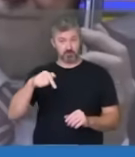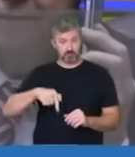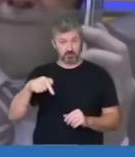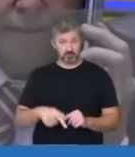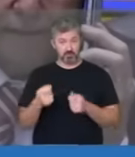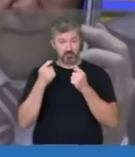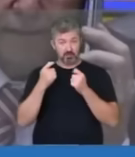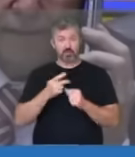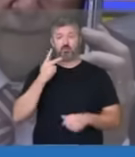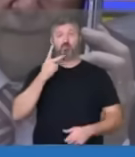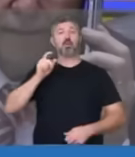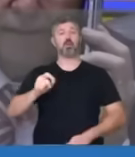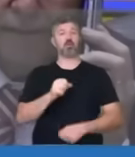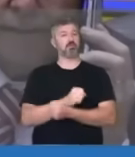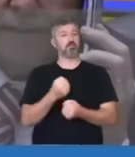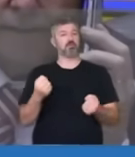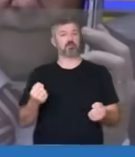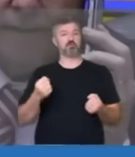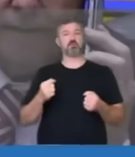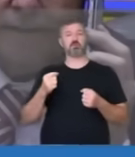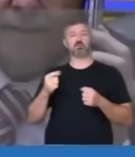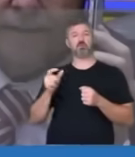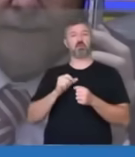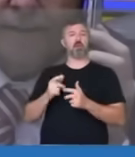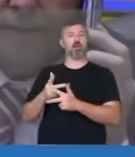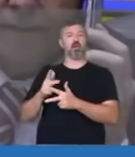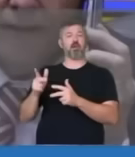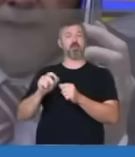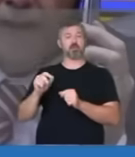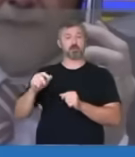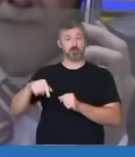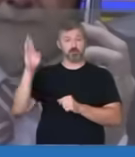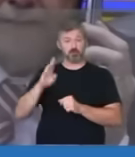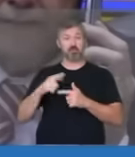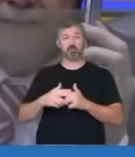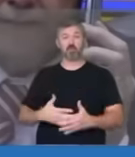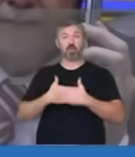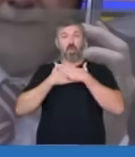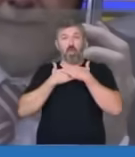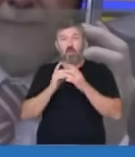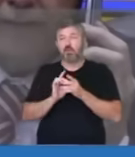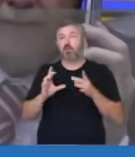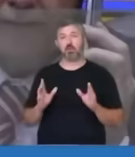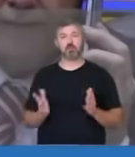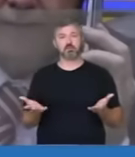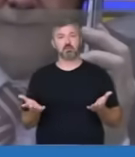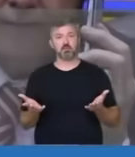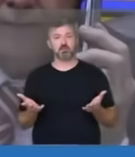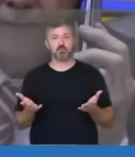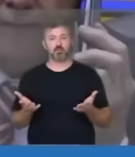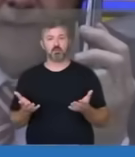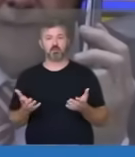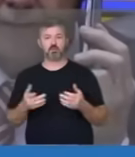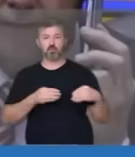tentando dizer que não é possível você cobrir a República, porque você asfixia a República e a própria democracia com o manto